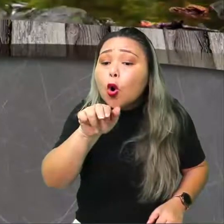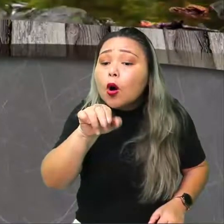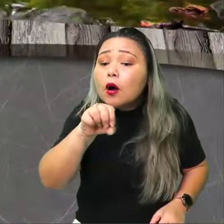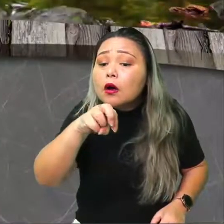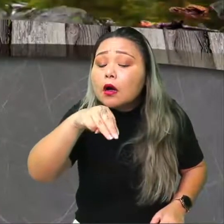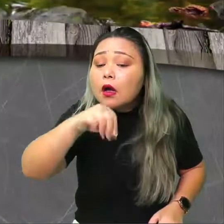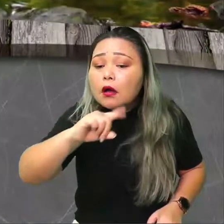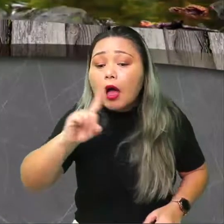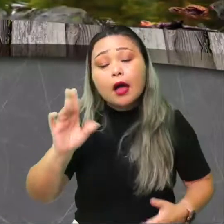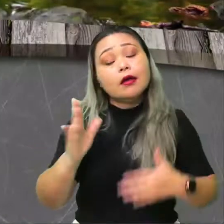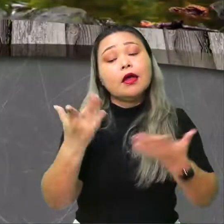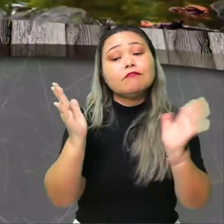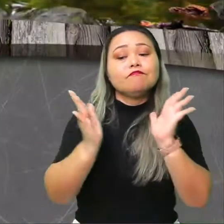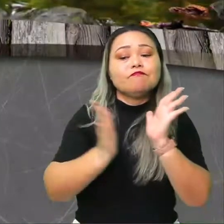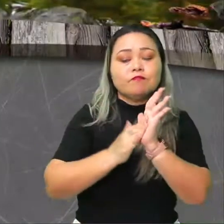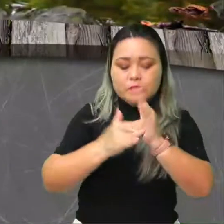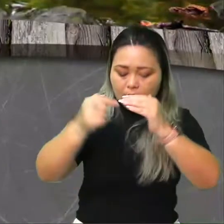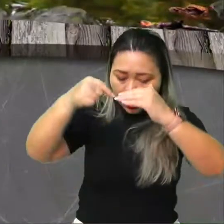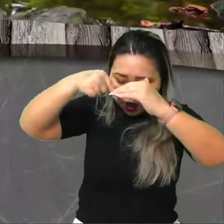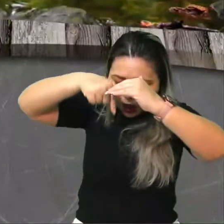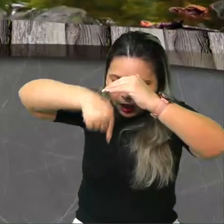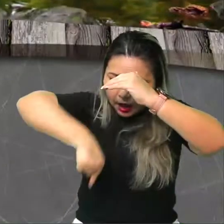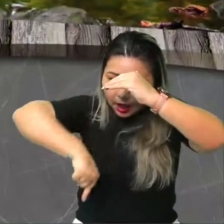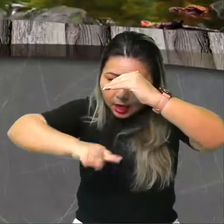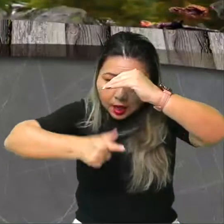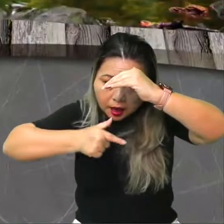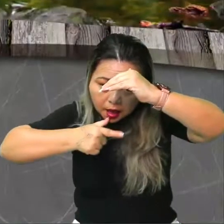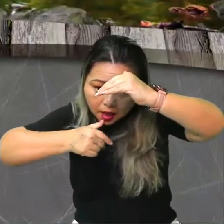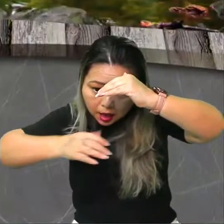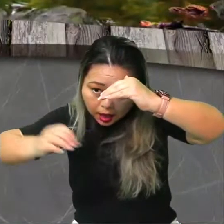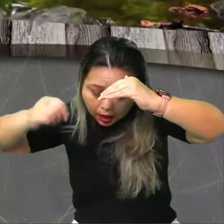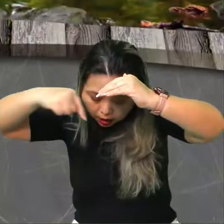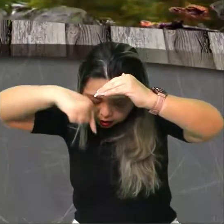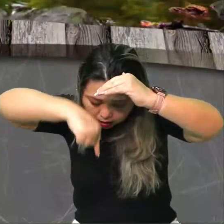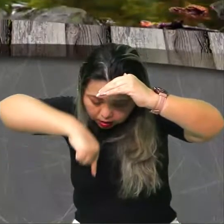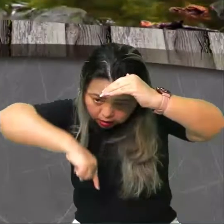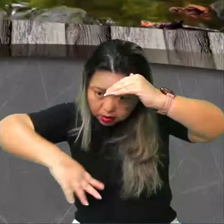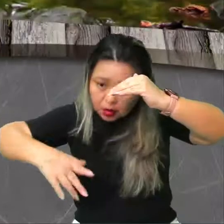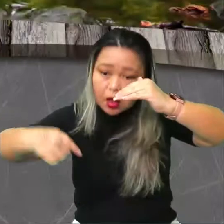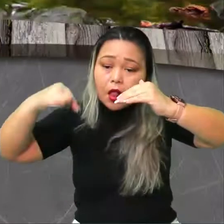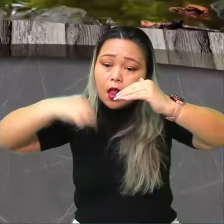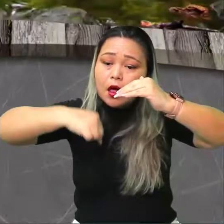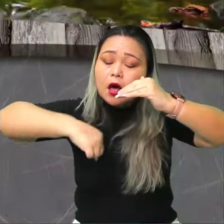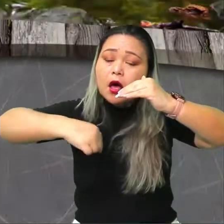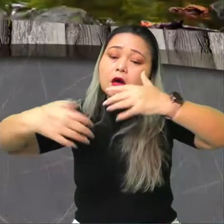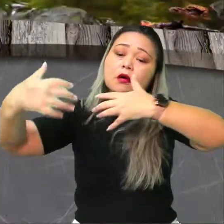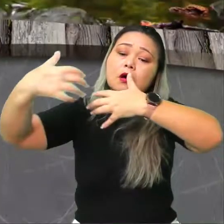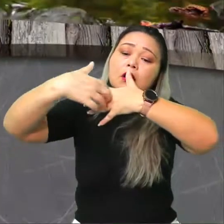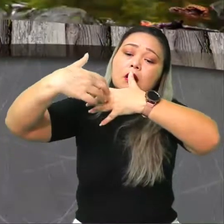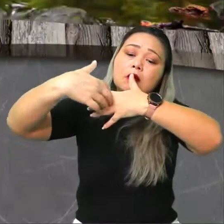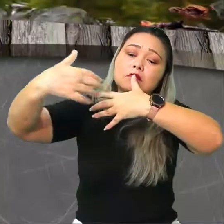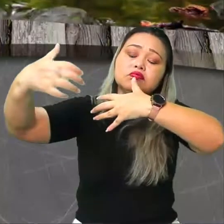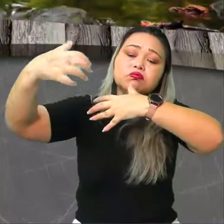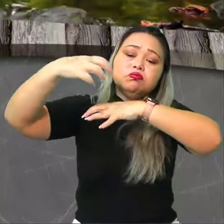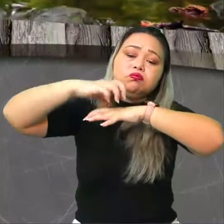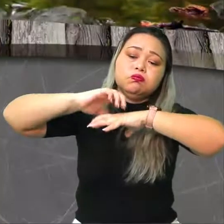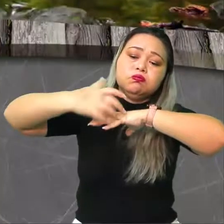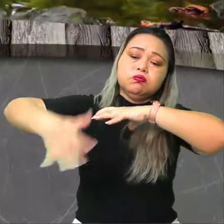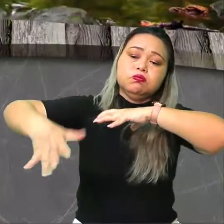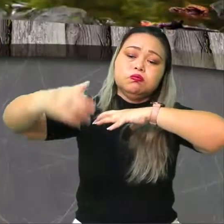lá no fundo dos oceanos, nas fendas oceânicas, sim, protegido desses raios, protegido